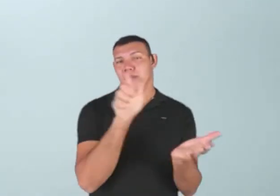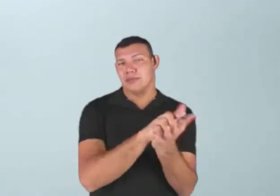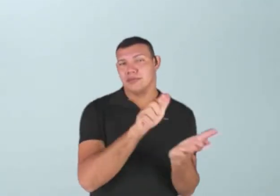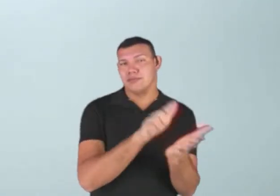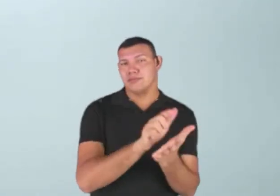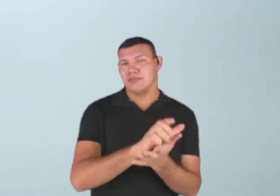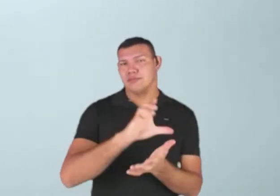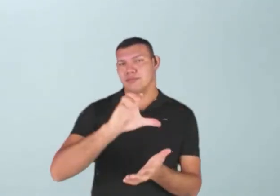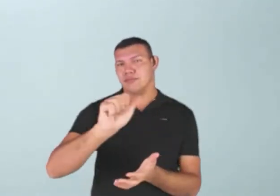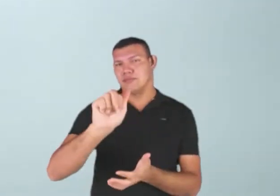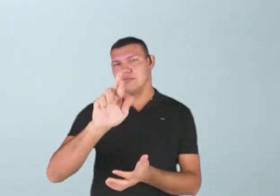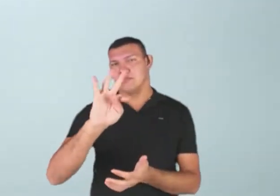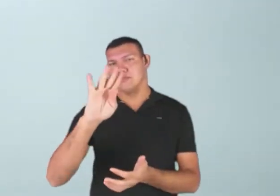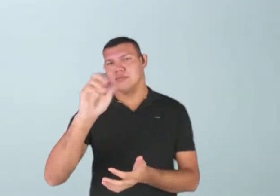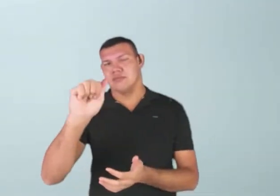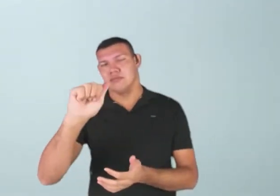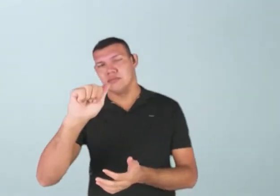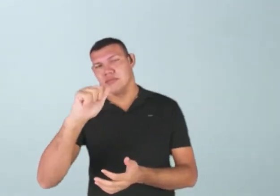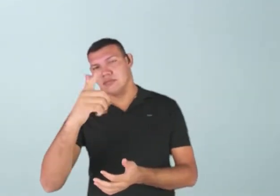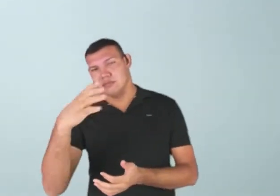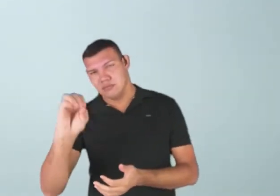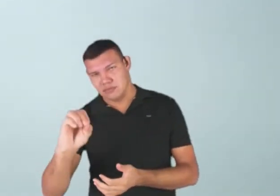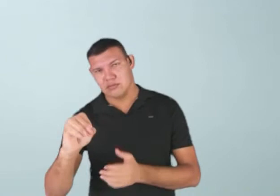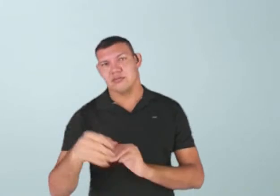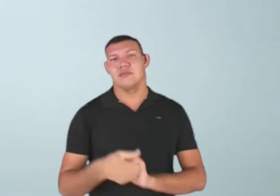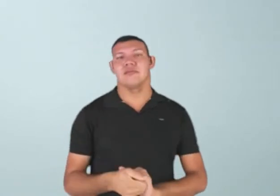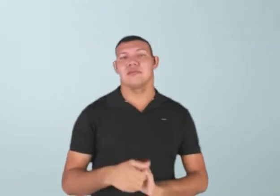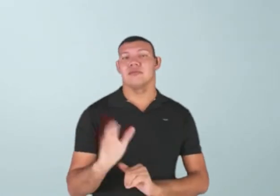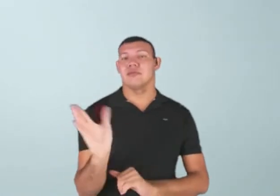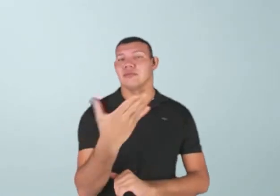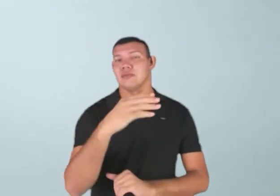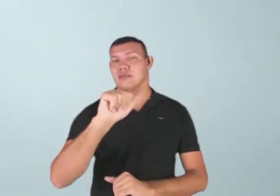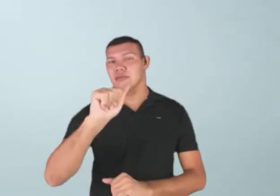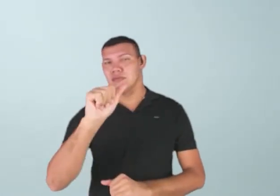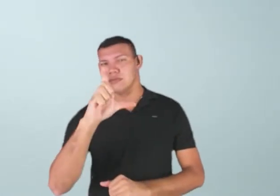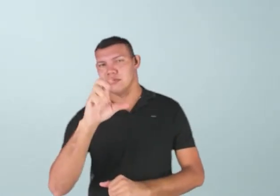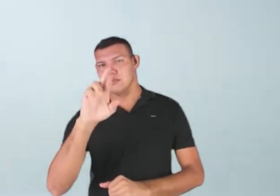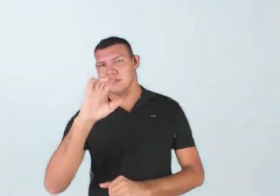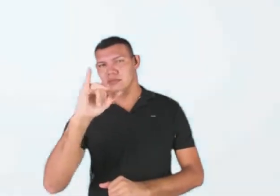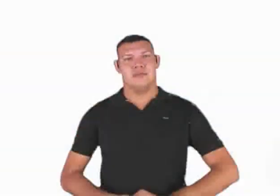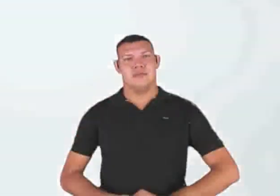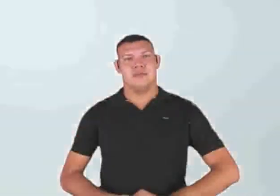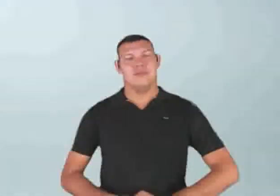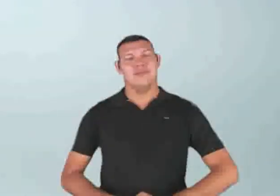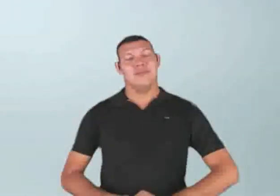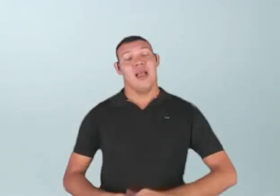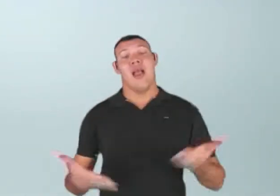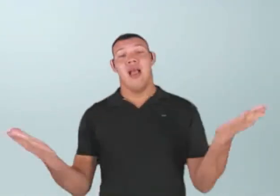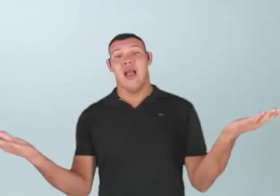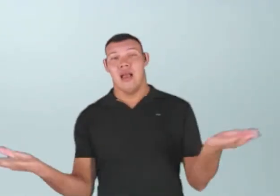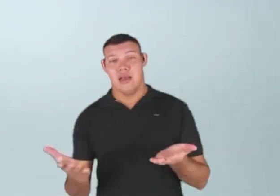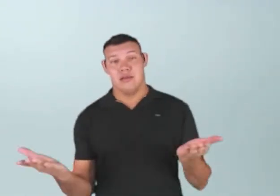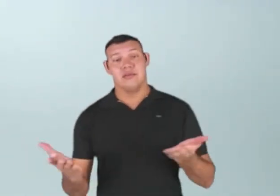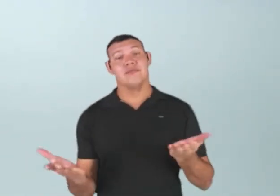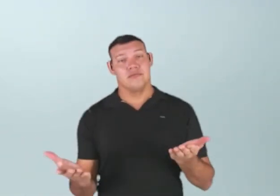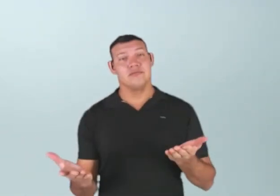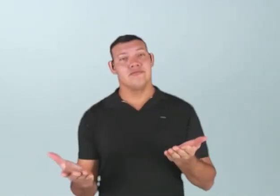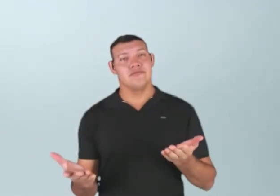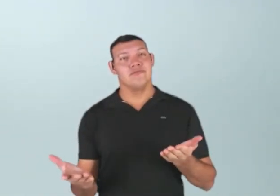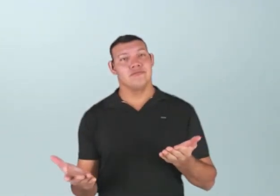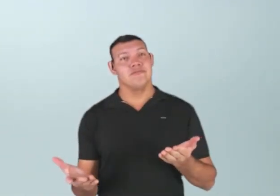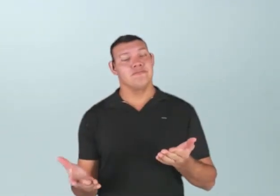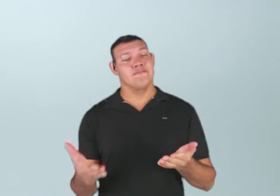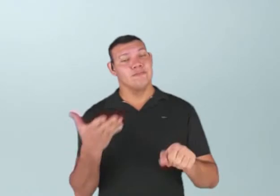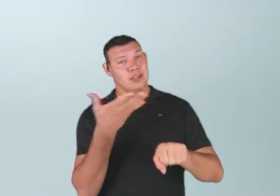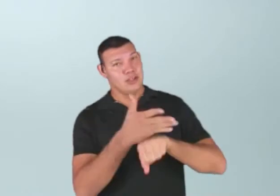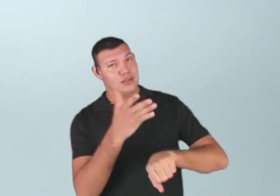cartão, placas de acrílico, e entre outros materiais, certo? E agora, pessoal, vamos exercitar o